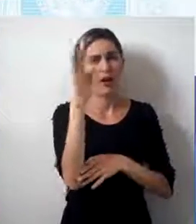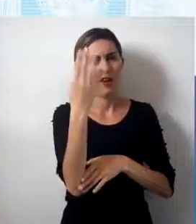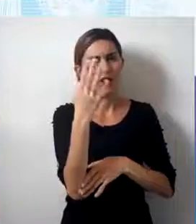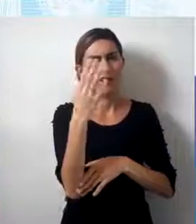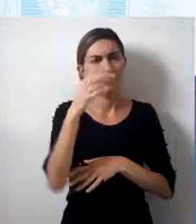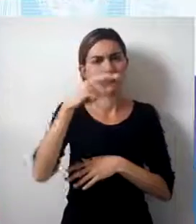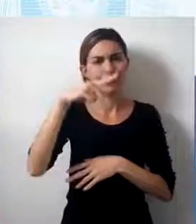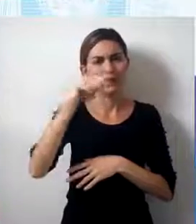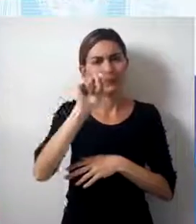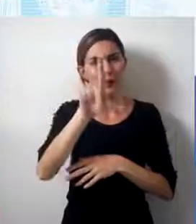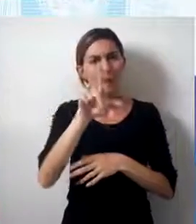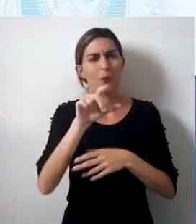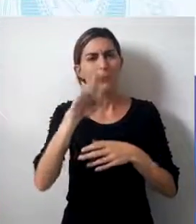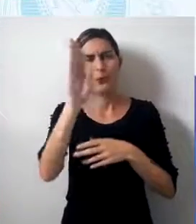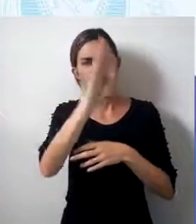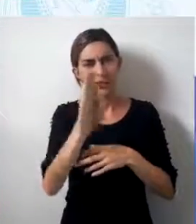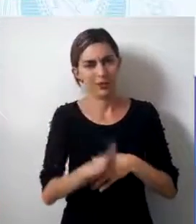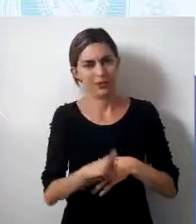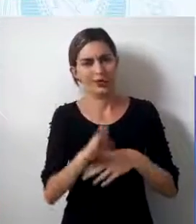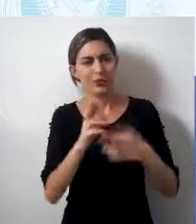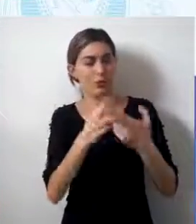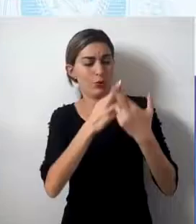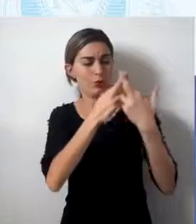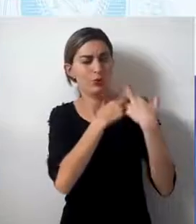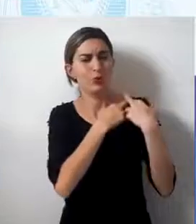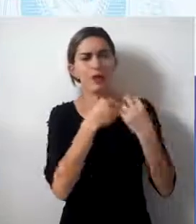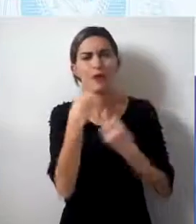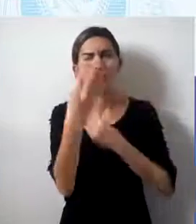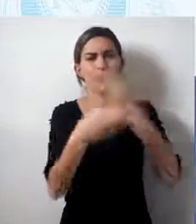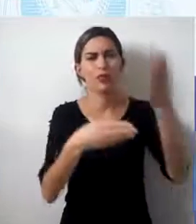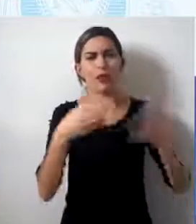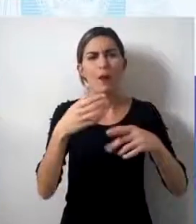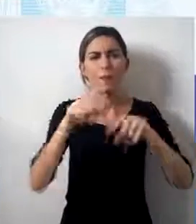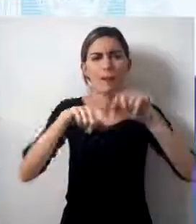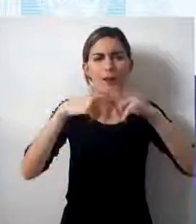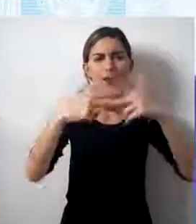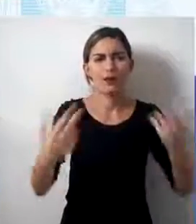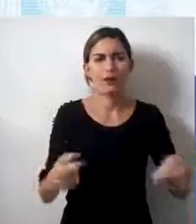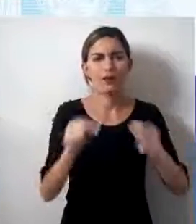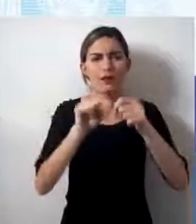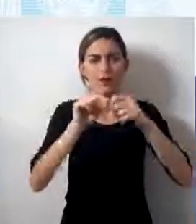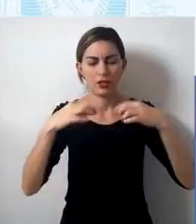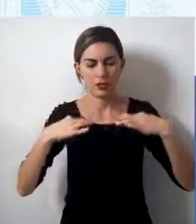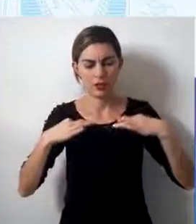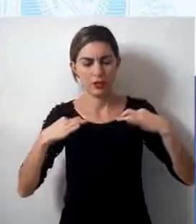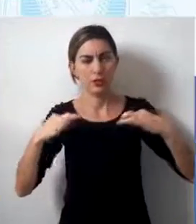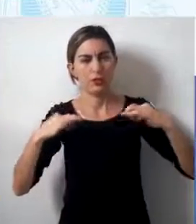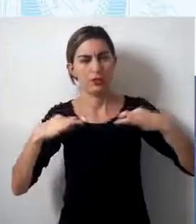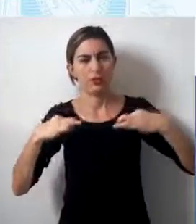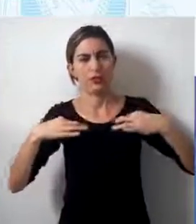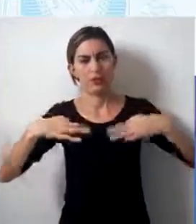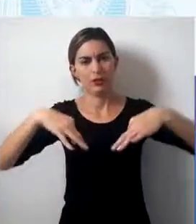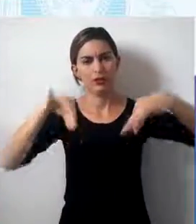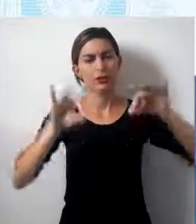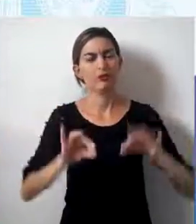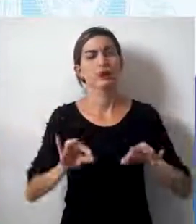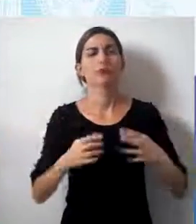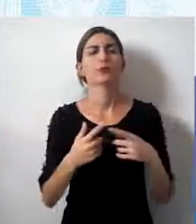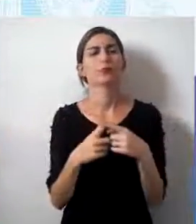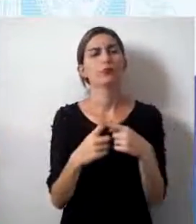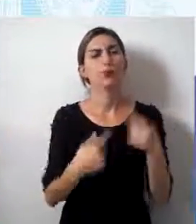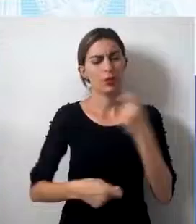né? Que tinha uma função de fornecer matéria-prima para a confecção de tecidos. A administração